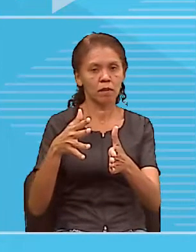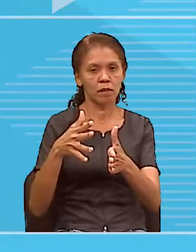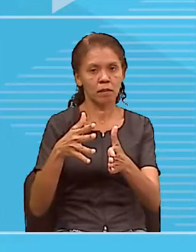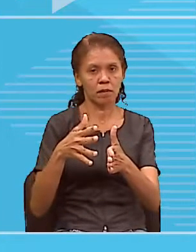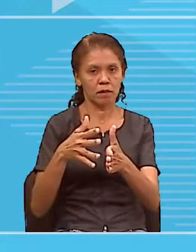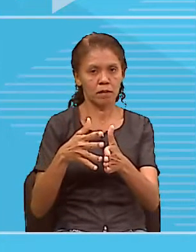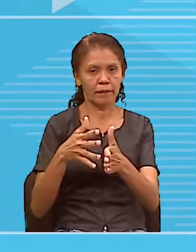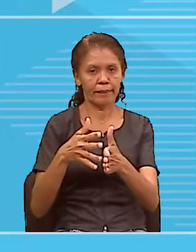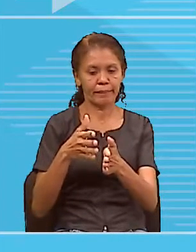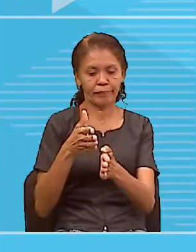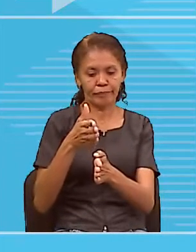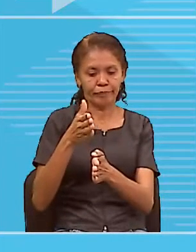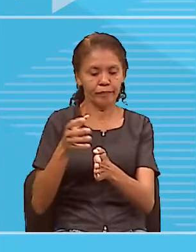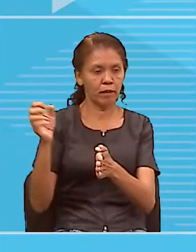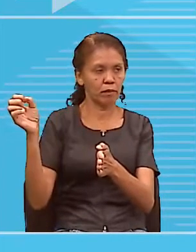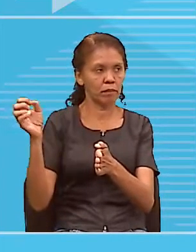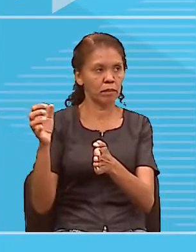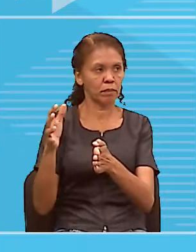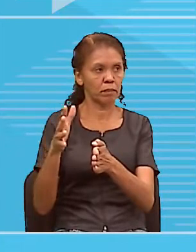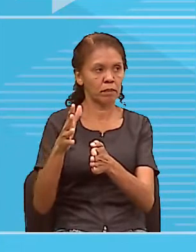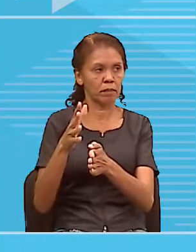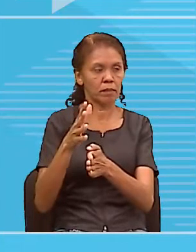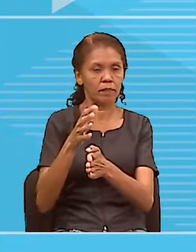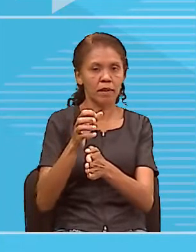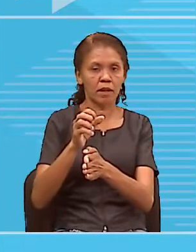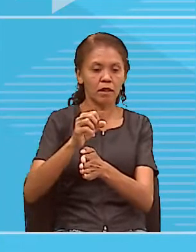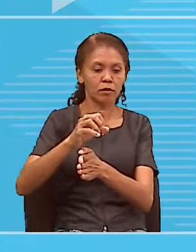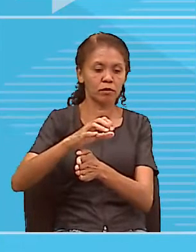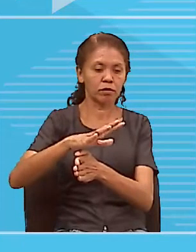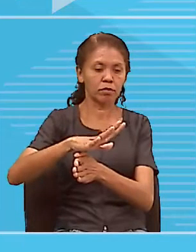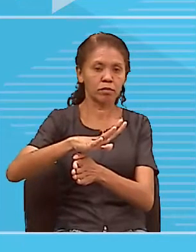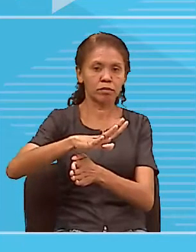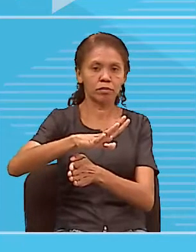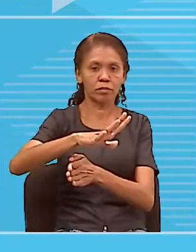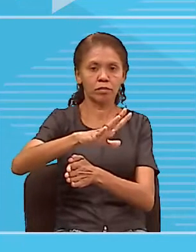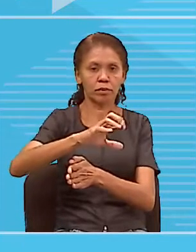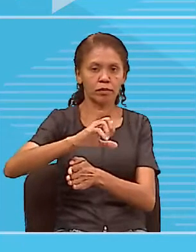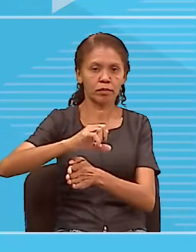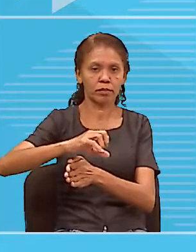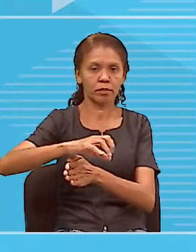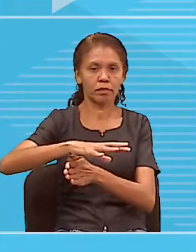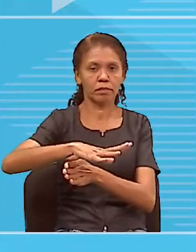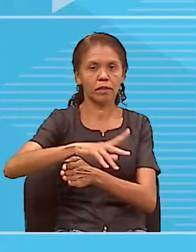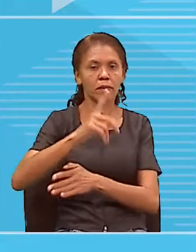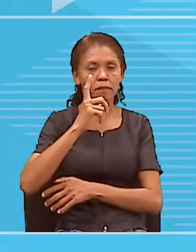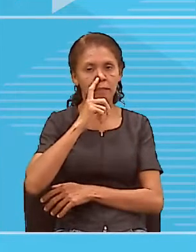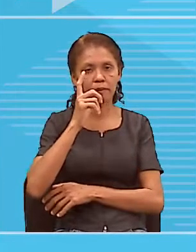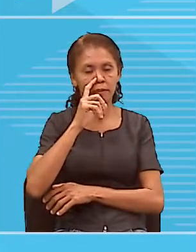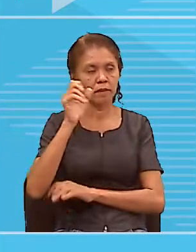obstáculos amarelos e ela sofre um espalhamento para todas as direções